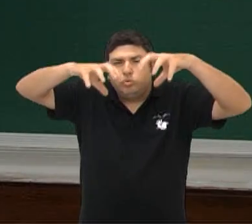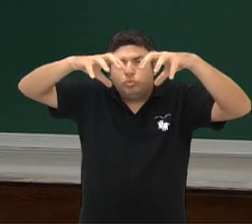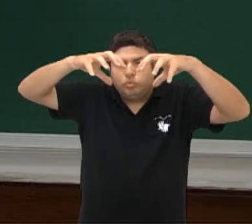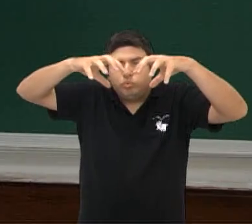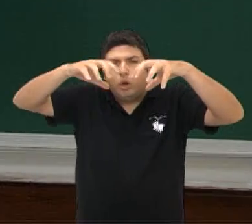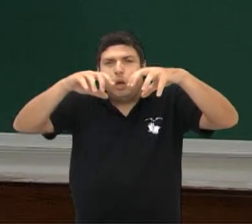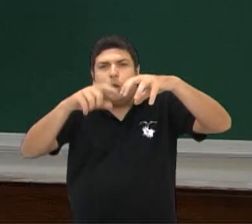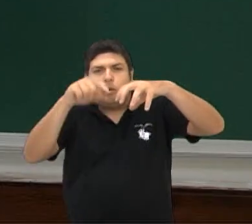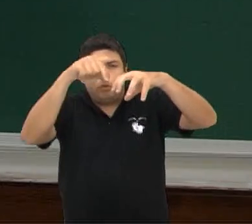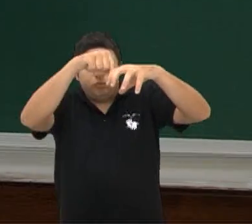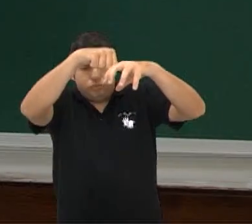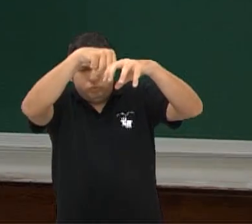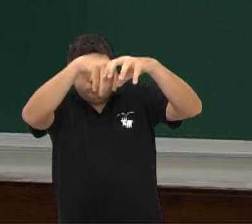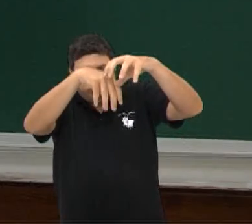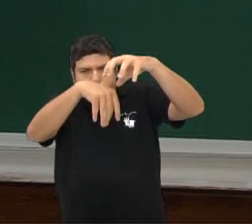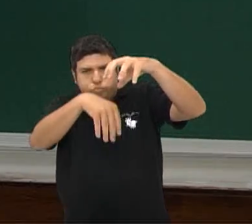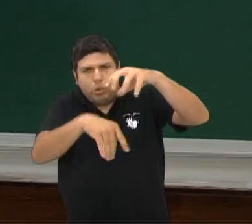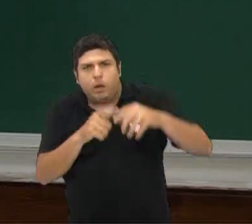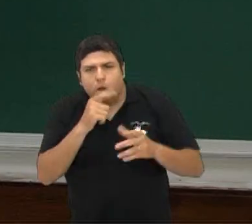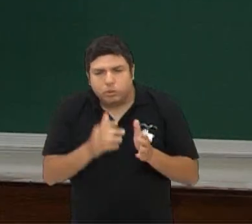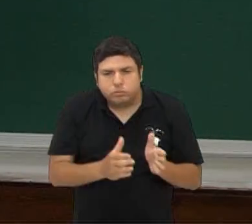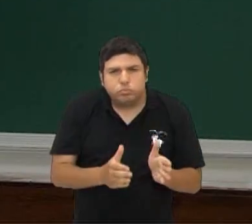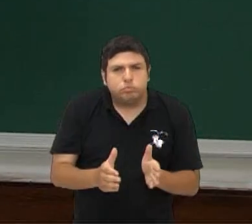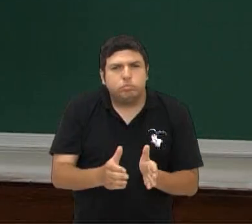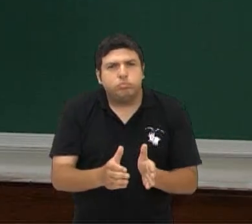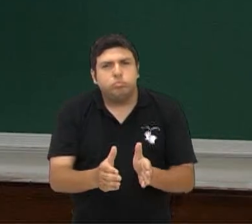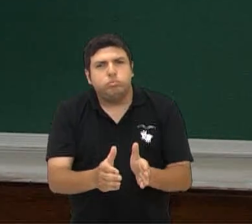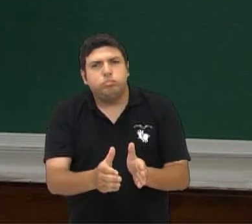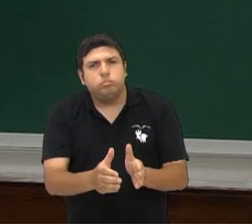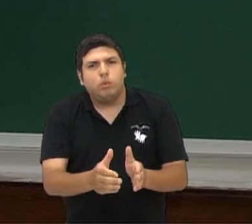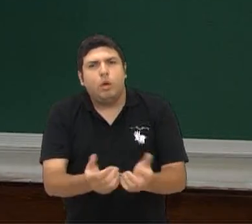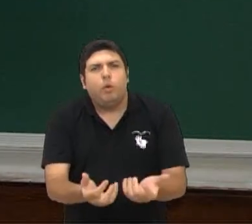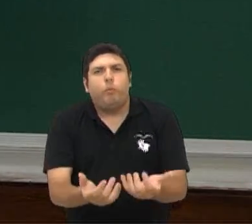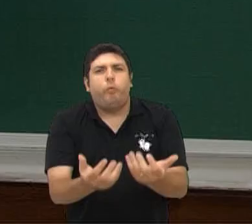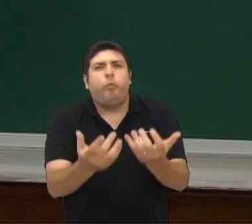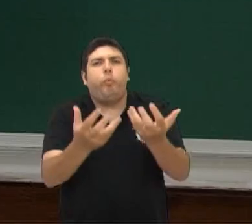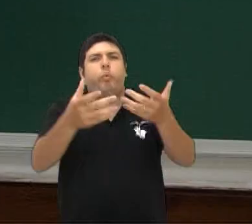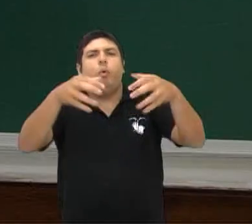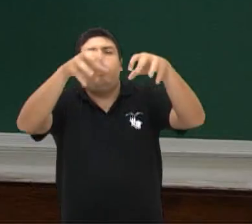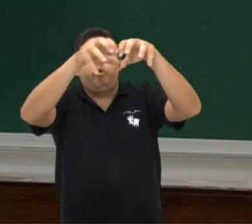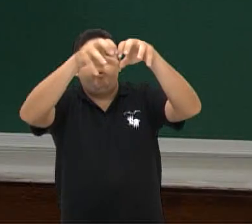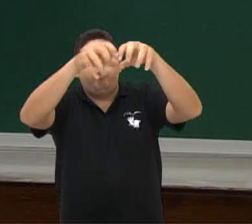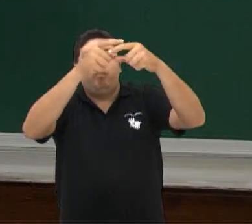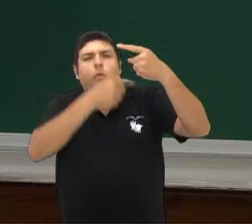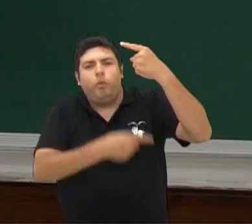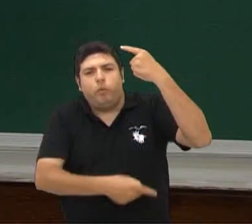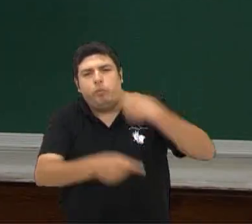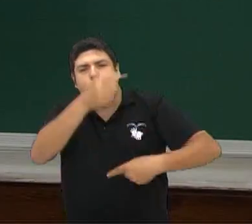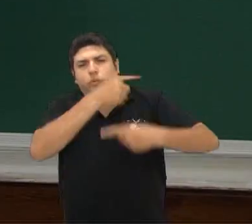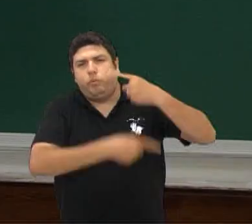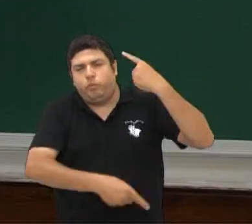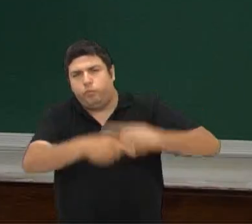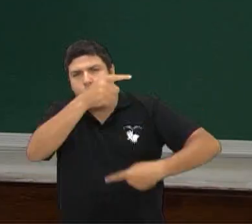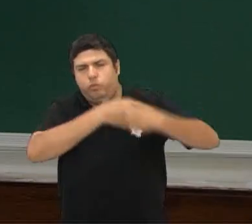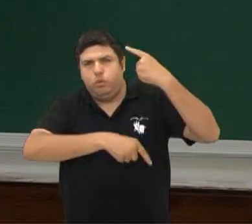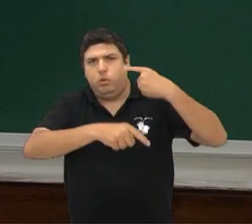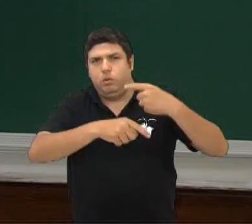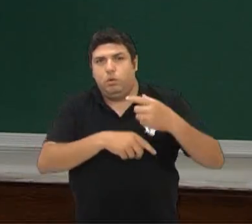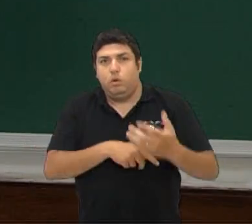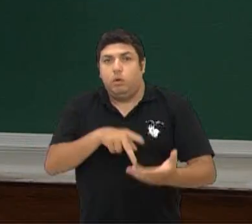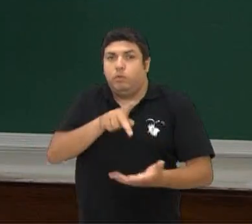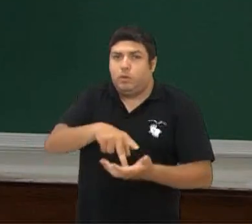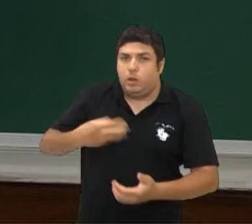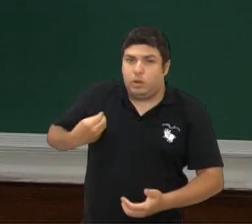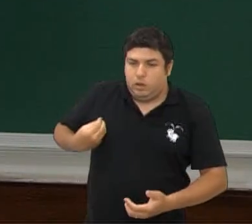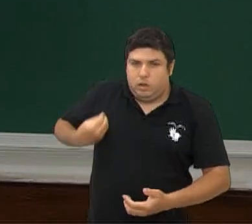precipitou, foi lá para os lagos, para os rios, oceanos, enfim, evaporou, voltou a ser nuvem, todo o ciclo novamente. Não houve participação de ser